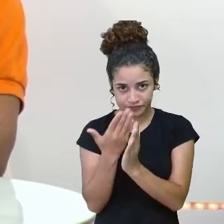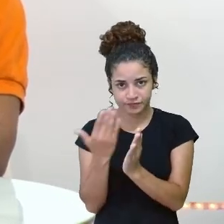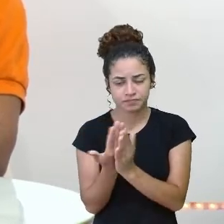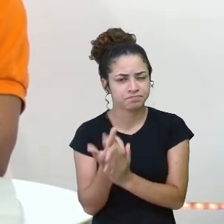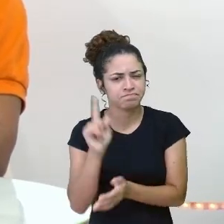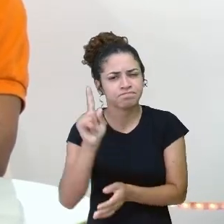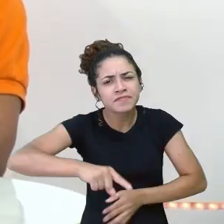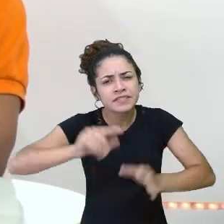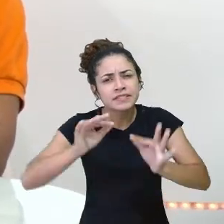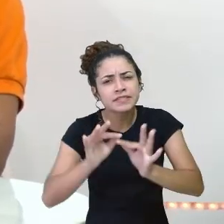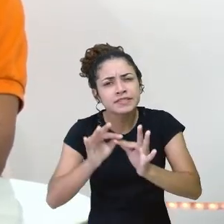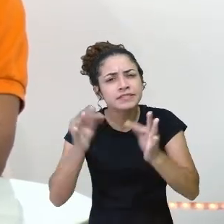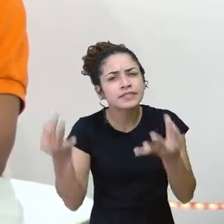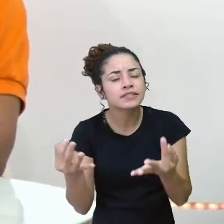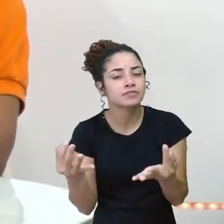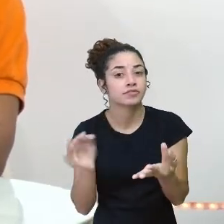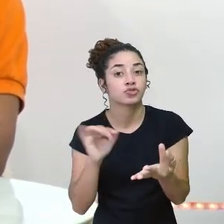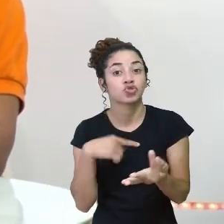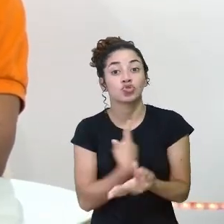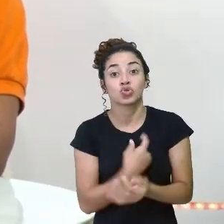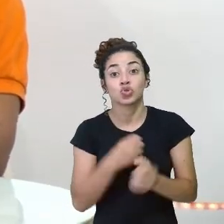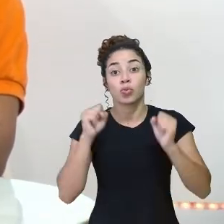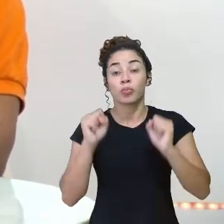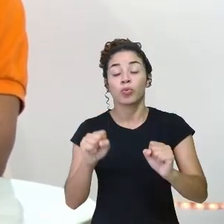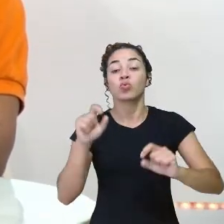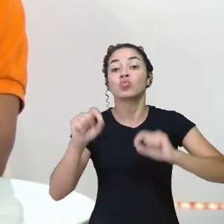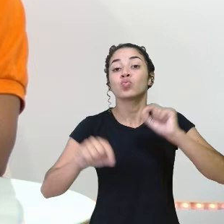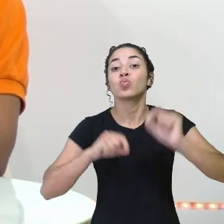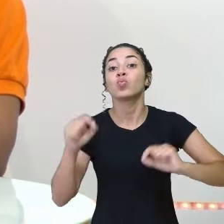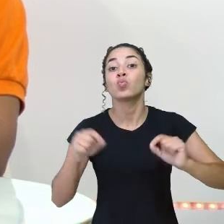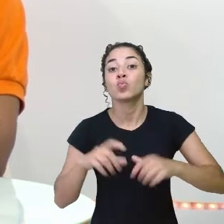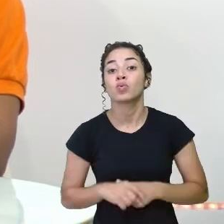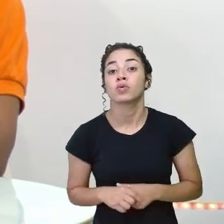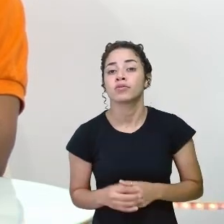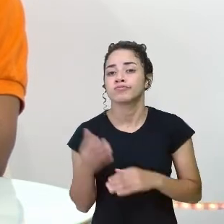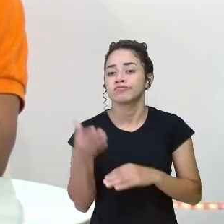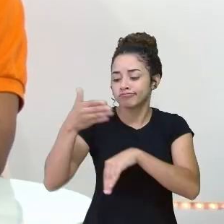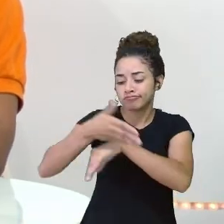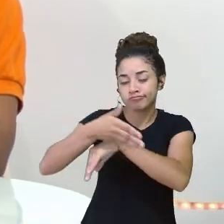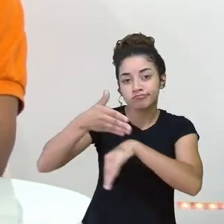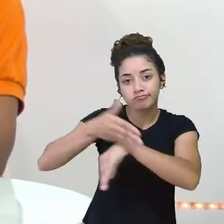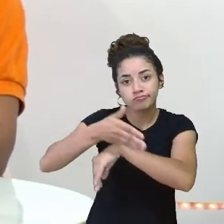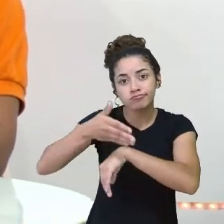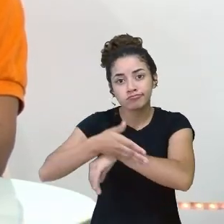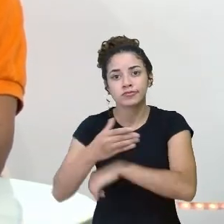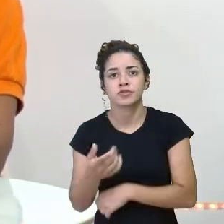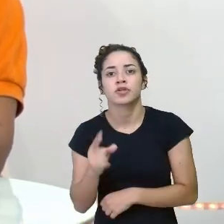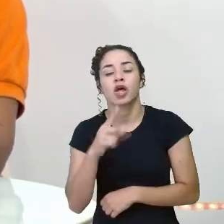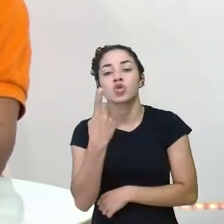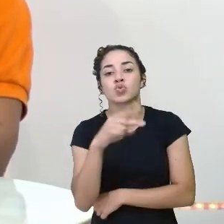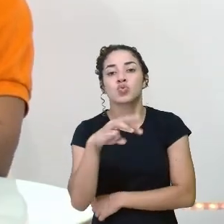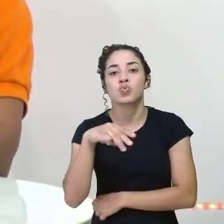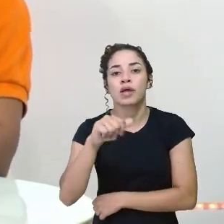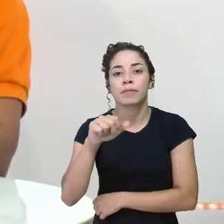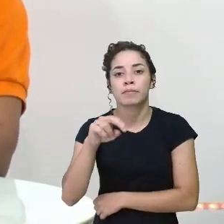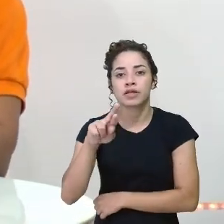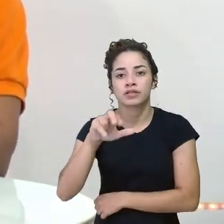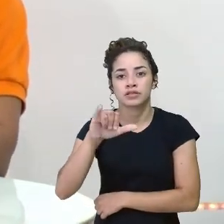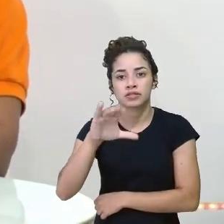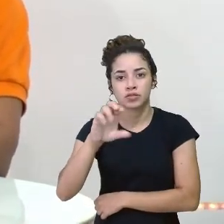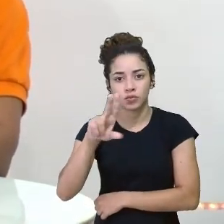simples. Nós podemos acessar a árvore com a sua matrícula, se você não sabe dessa